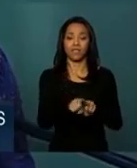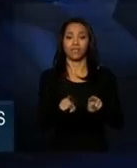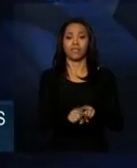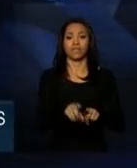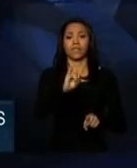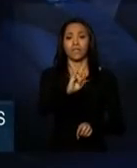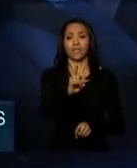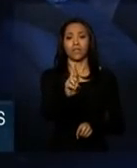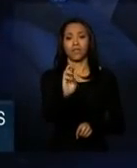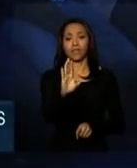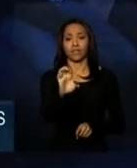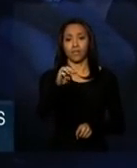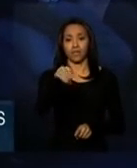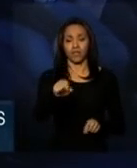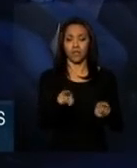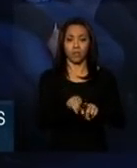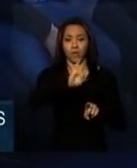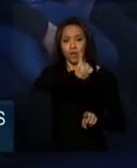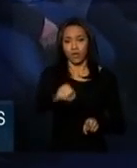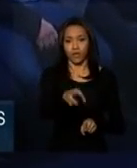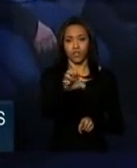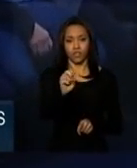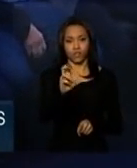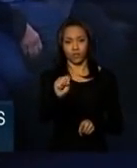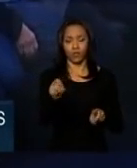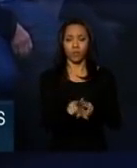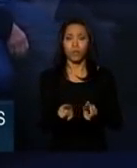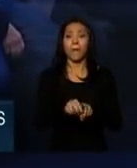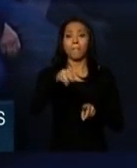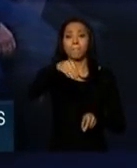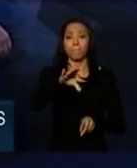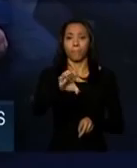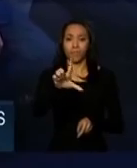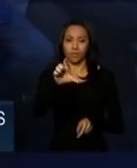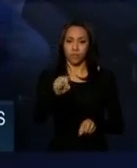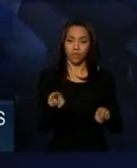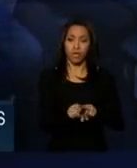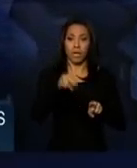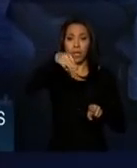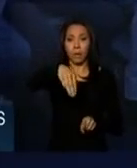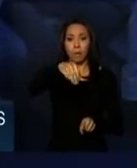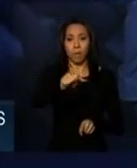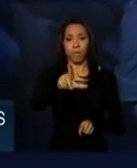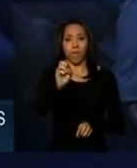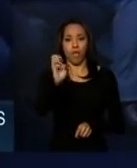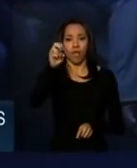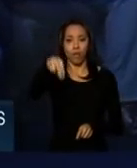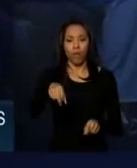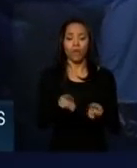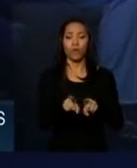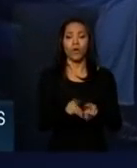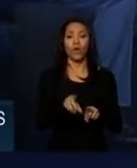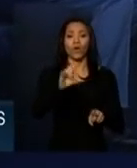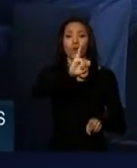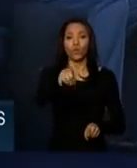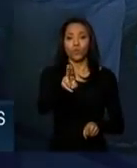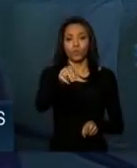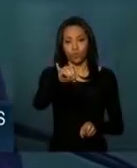Portela, Jesus Rodrigues, Júlio César, Marcelo Castro, Marlos Sampaio, Osmar